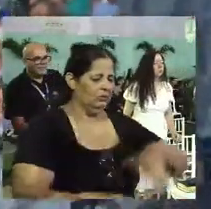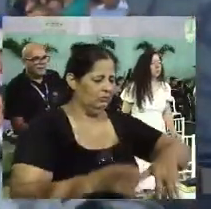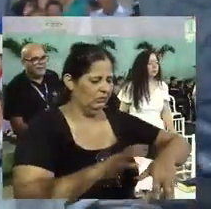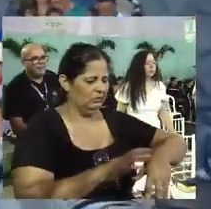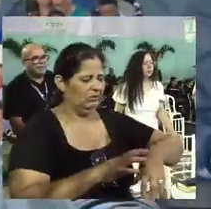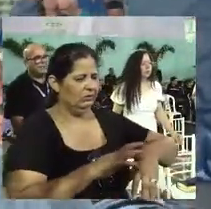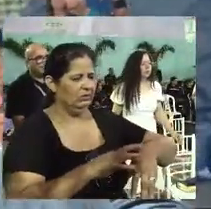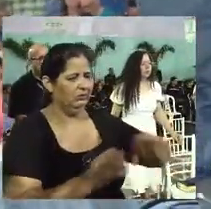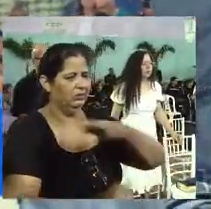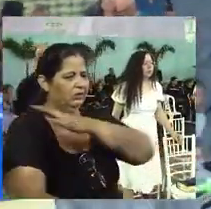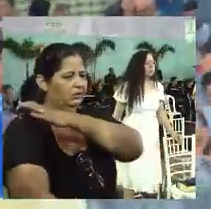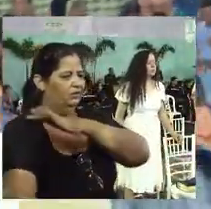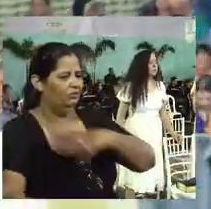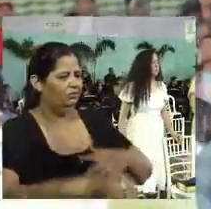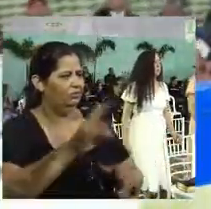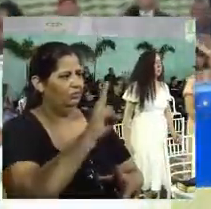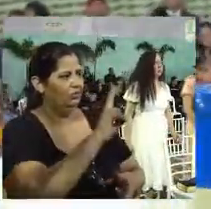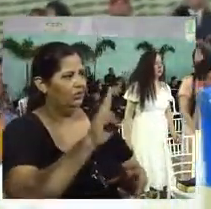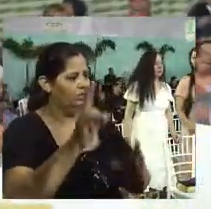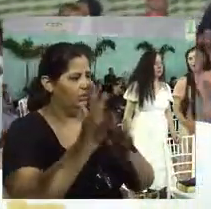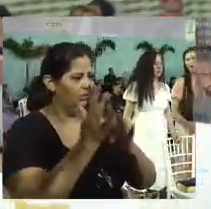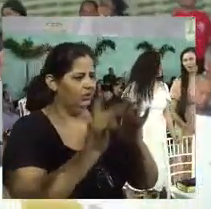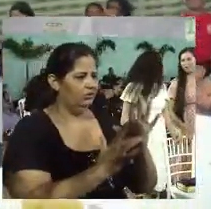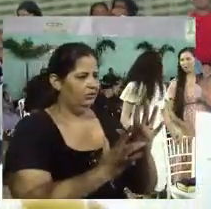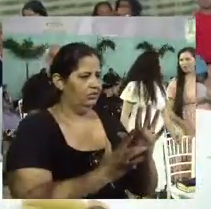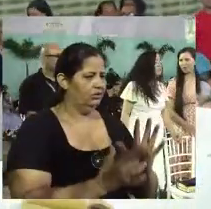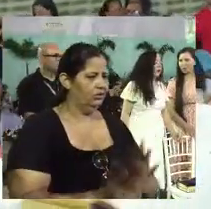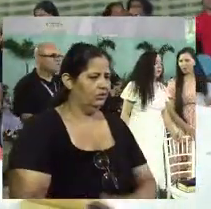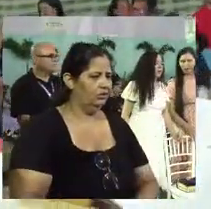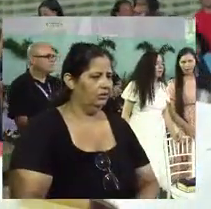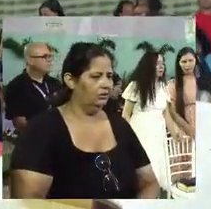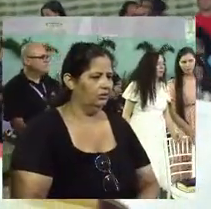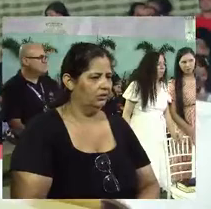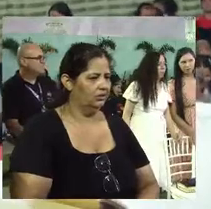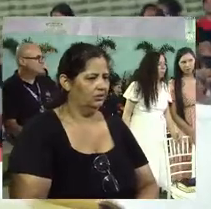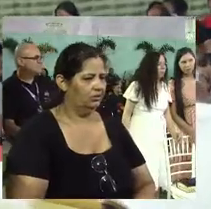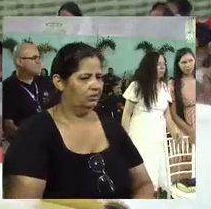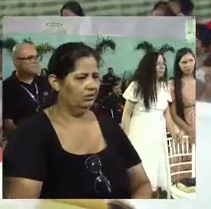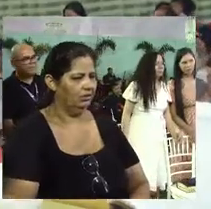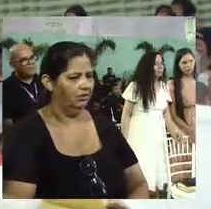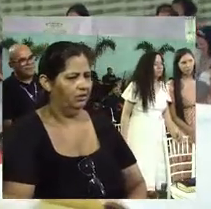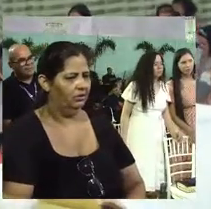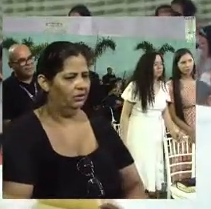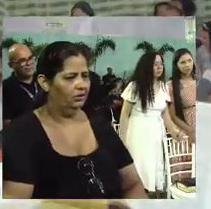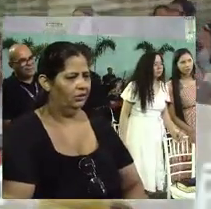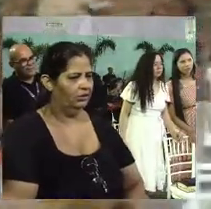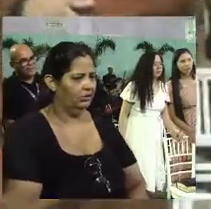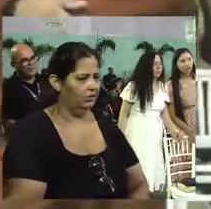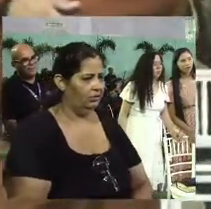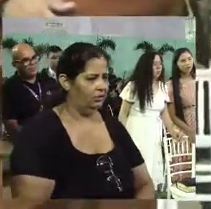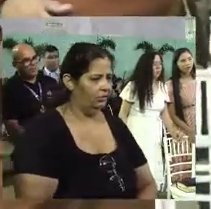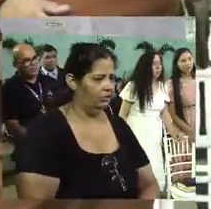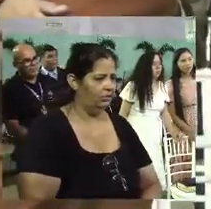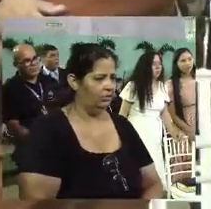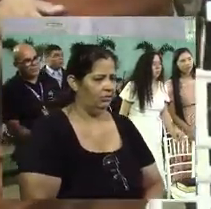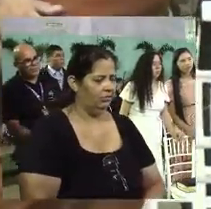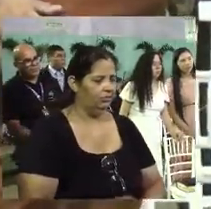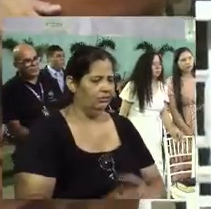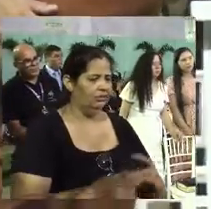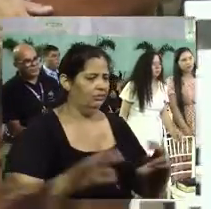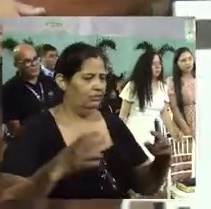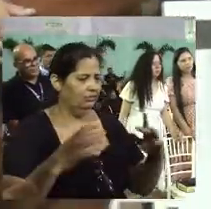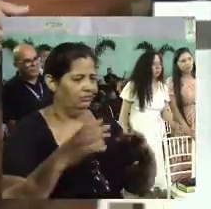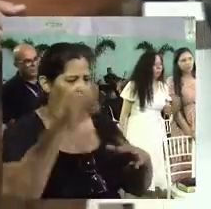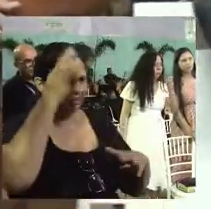Jesus do alto da cabeça planta dos pés vão caindo por terras enfermidades agora eu una minha fé